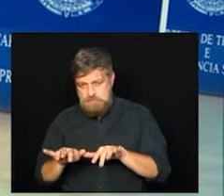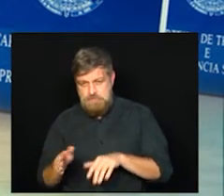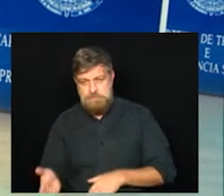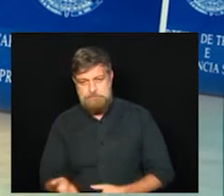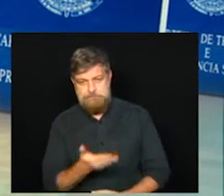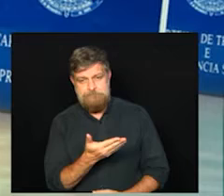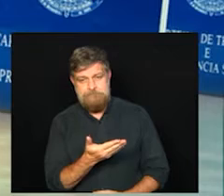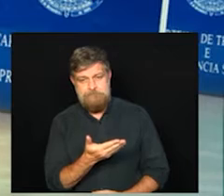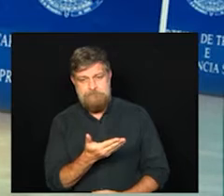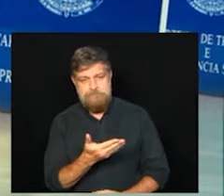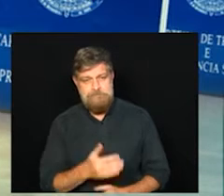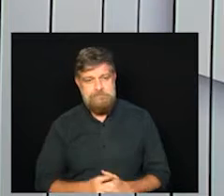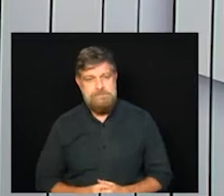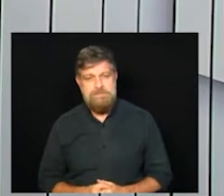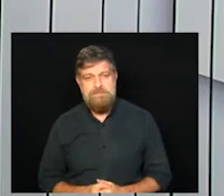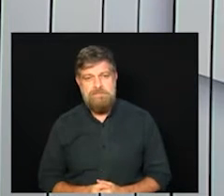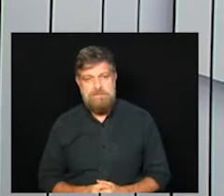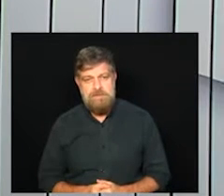Portal do Cidadão.